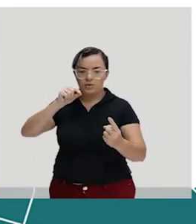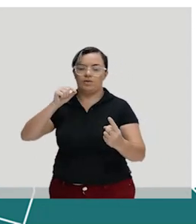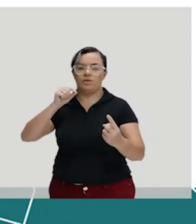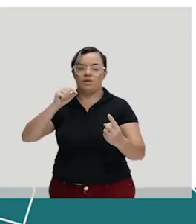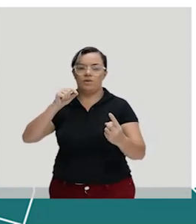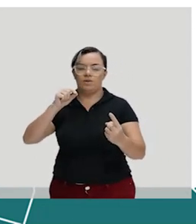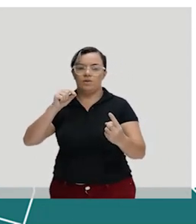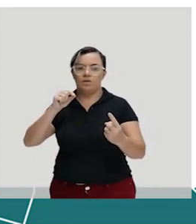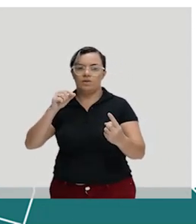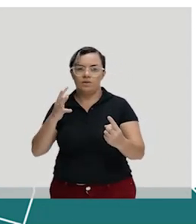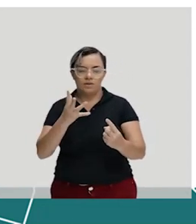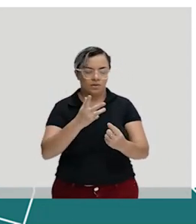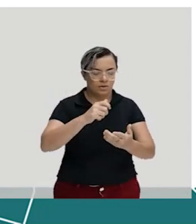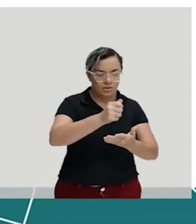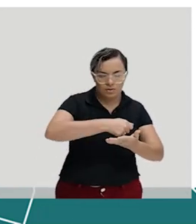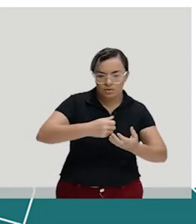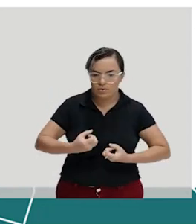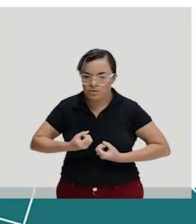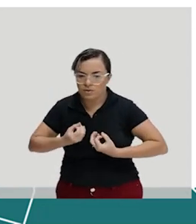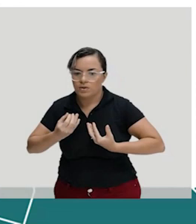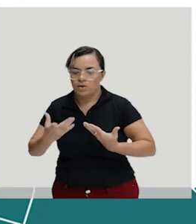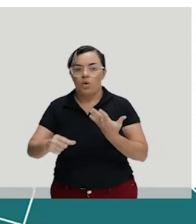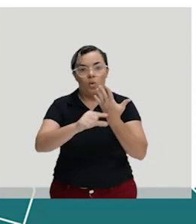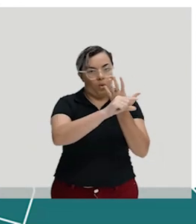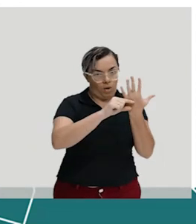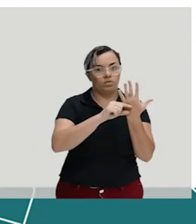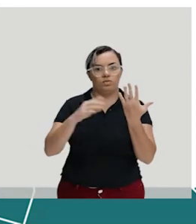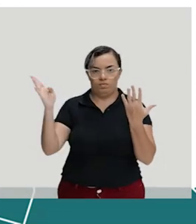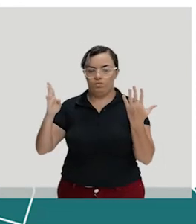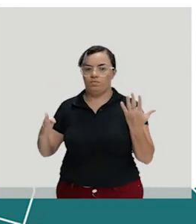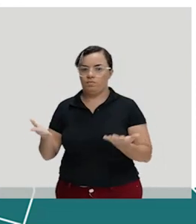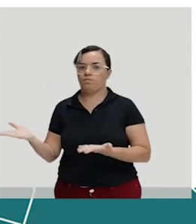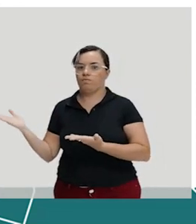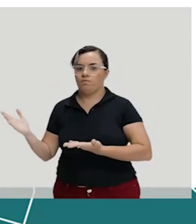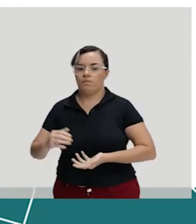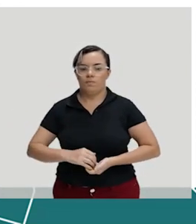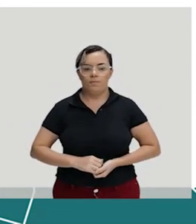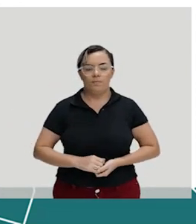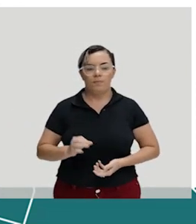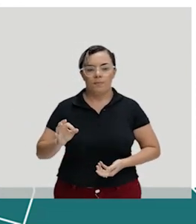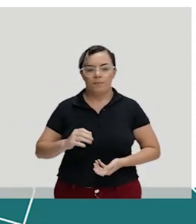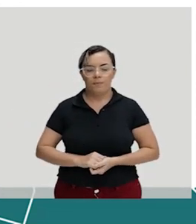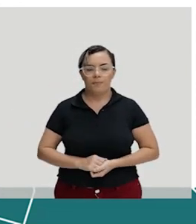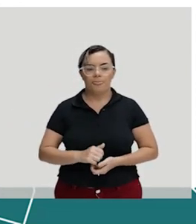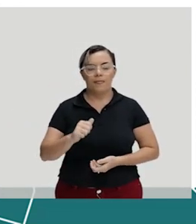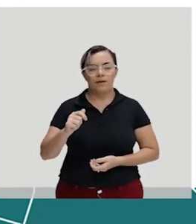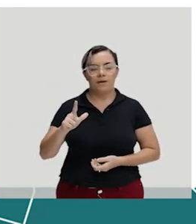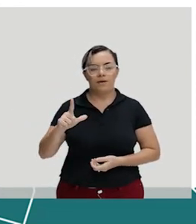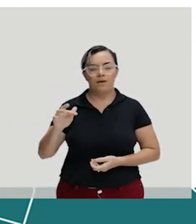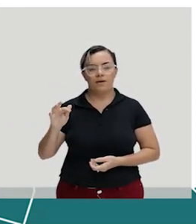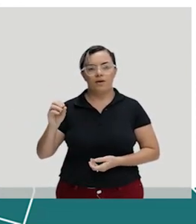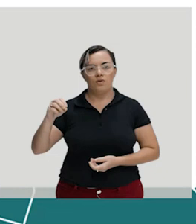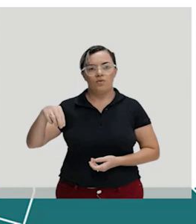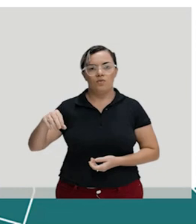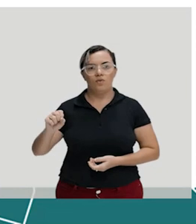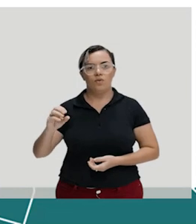estrela Tá certo então aqui a gente já tem um autor brasileiro Tá certo Afonso de Guimarães